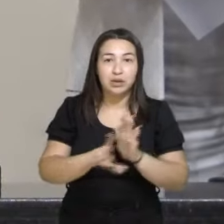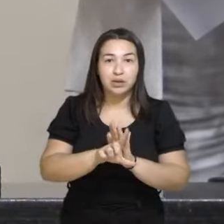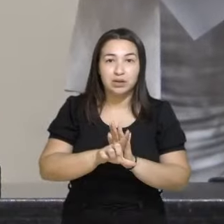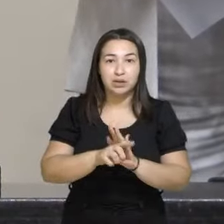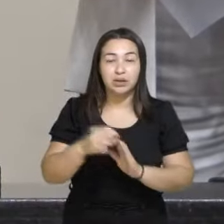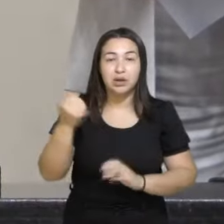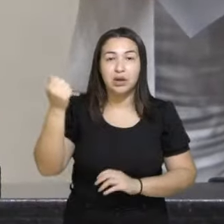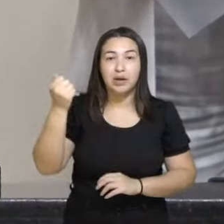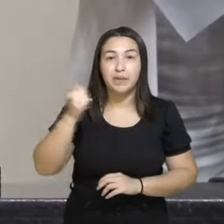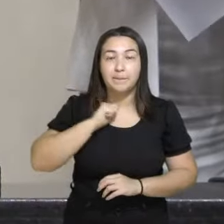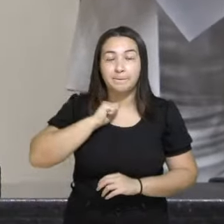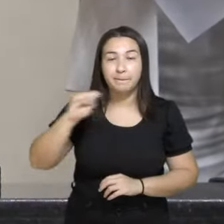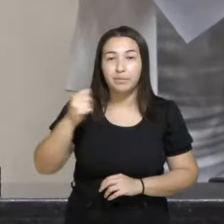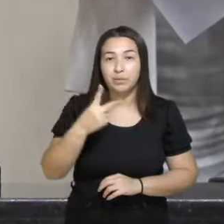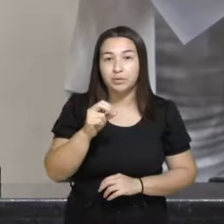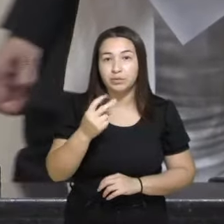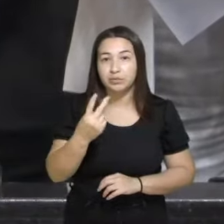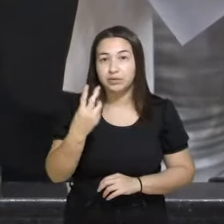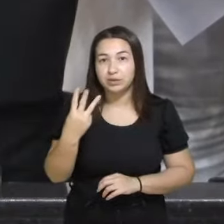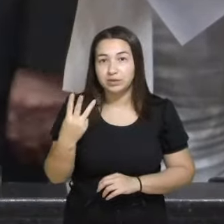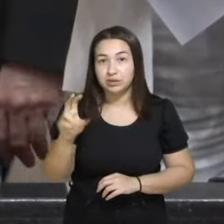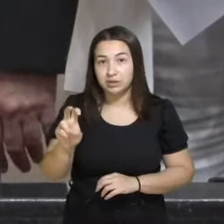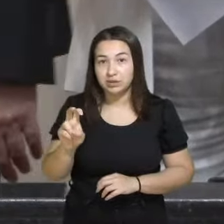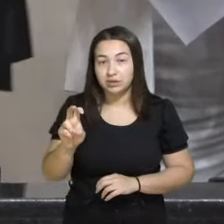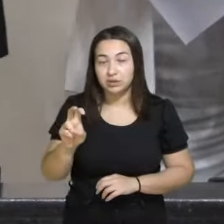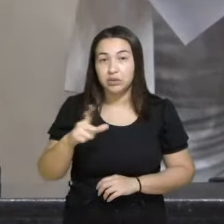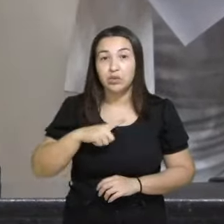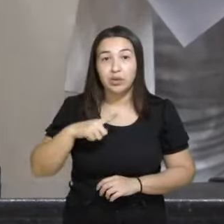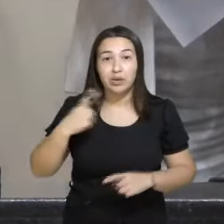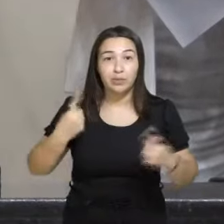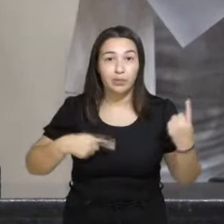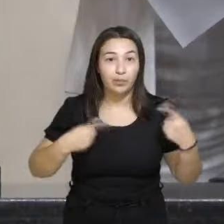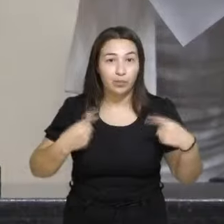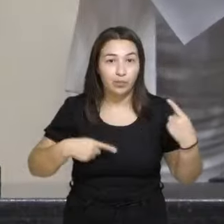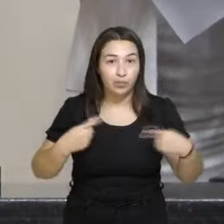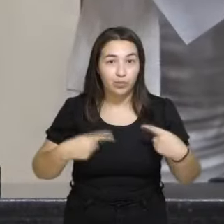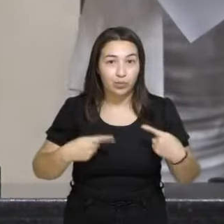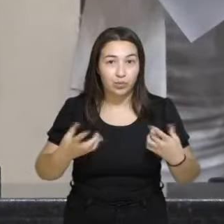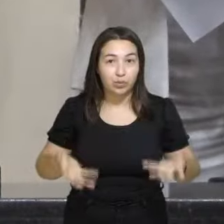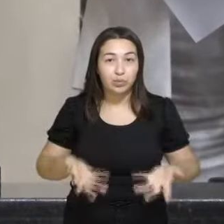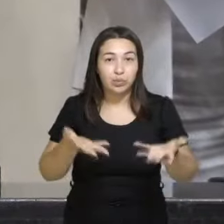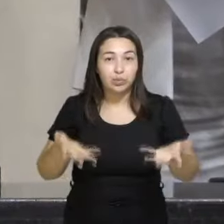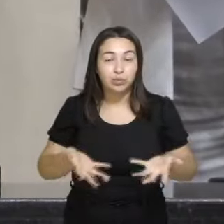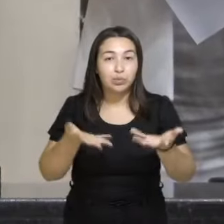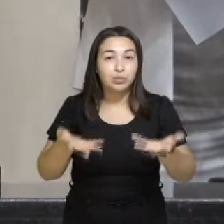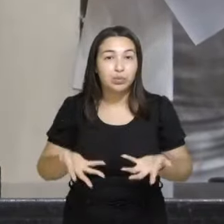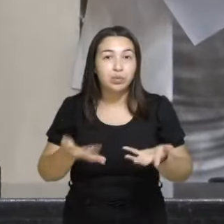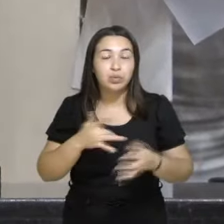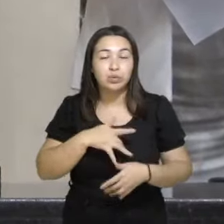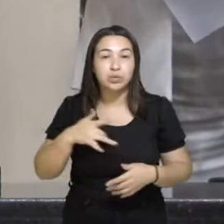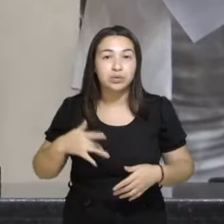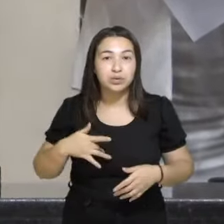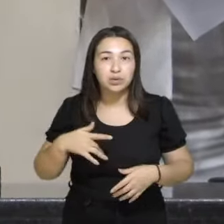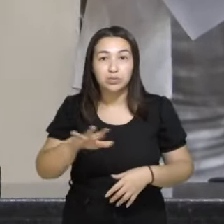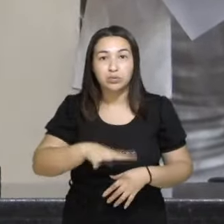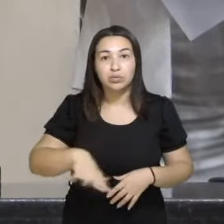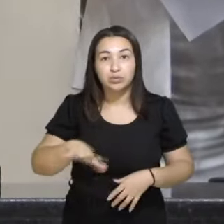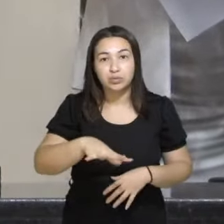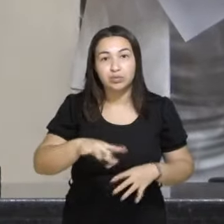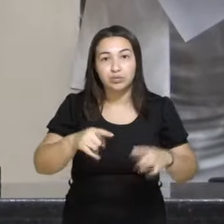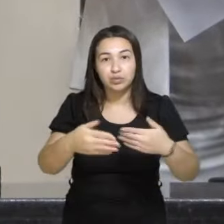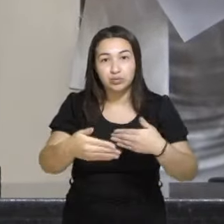e estabelece política de ressarcimento da produção de serviços de saúde ambulatorial a ser realizada